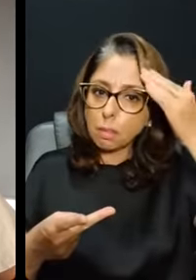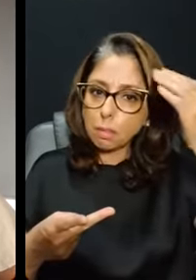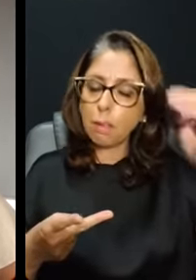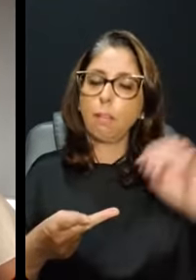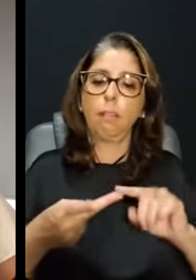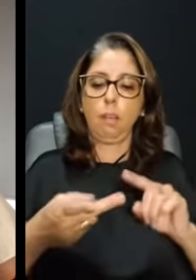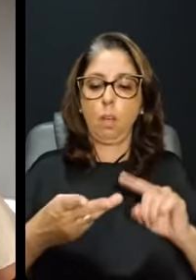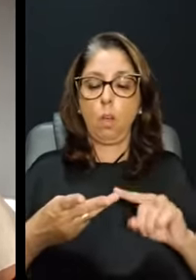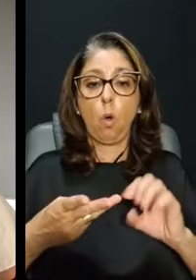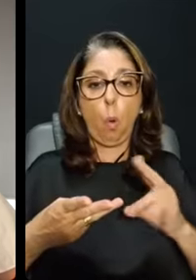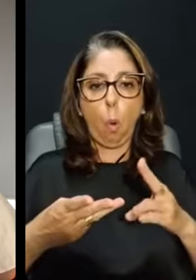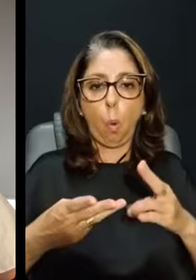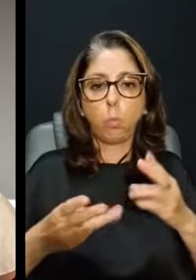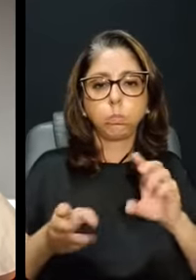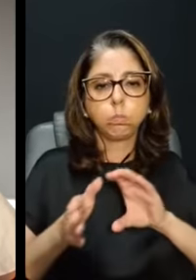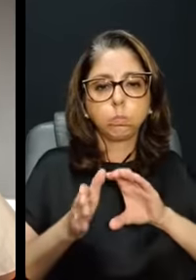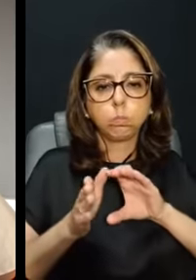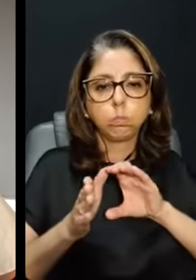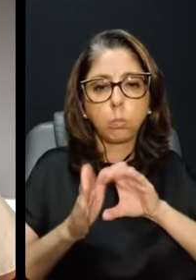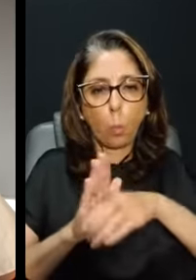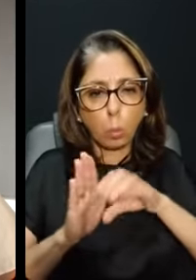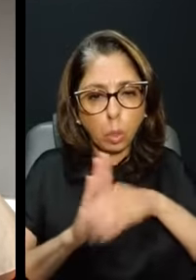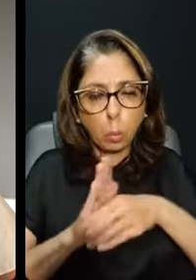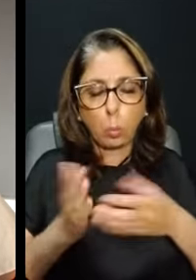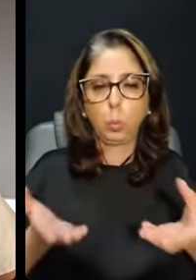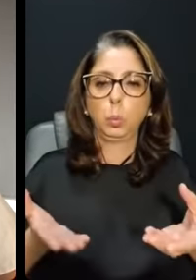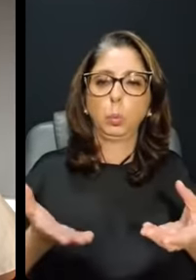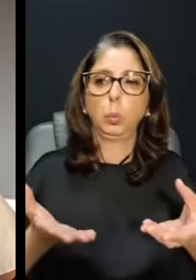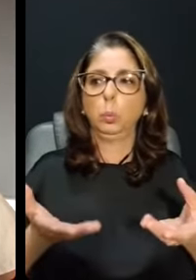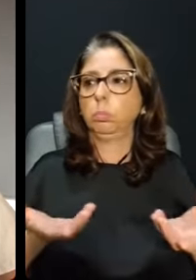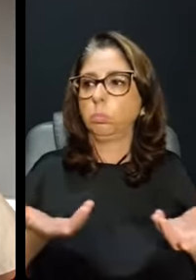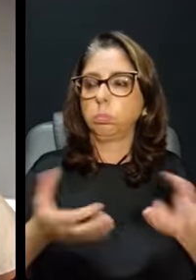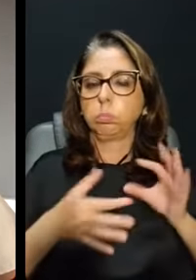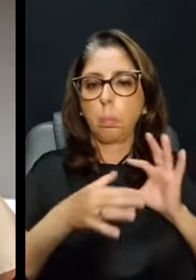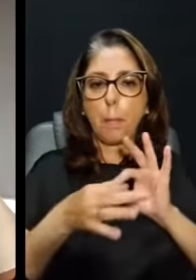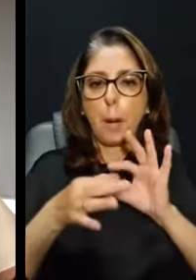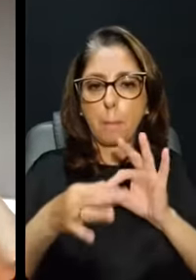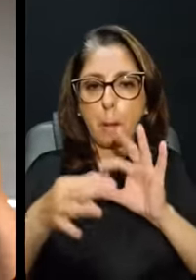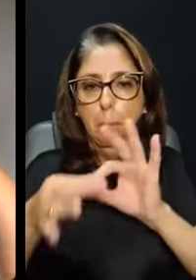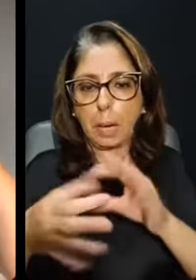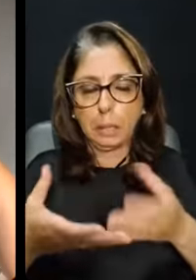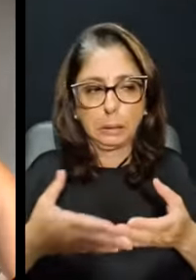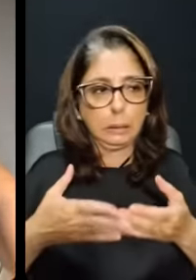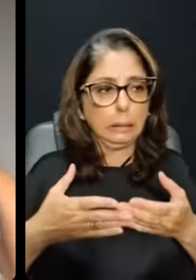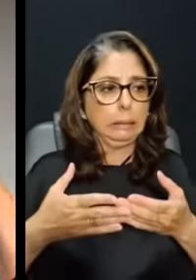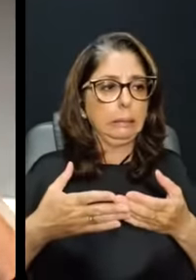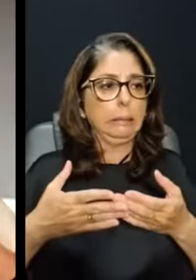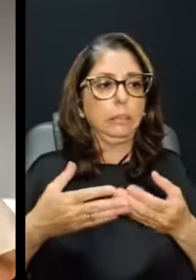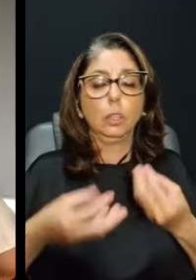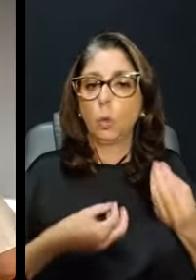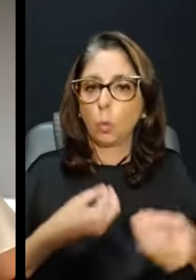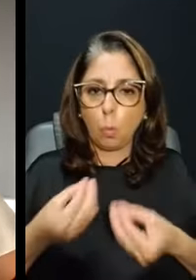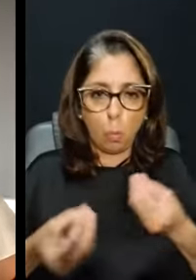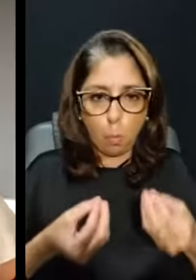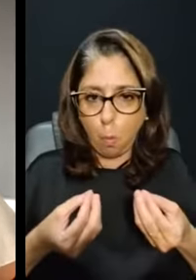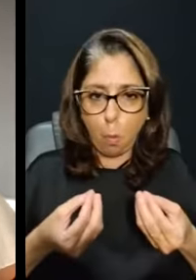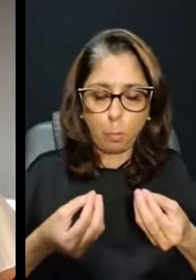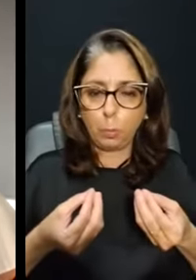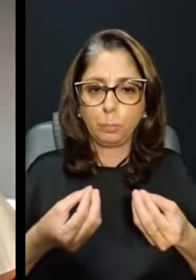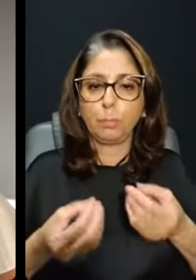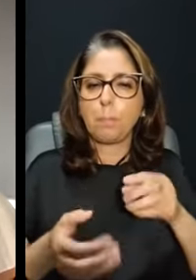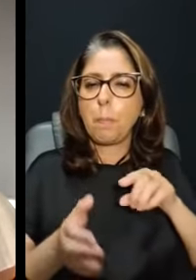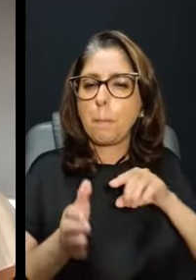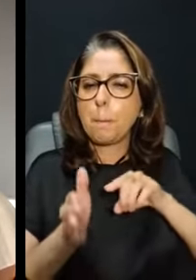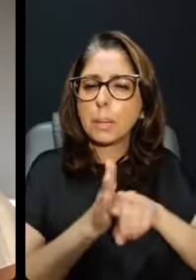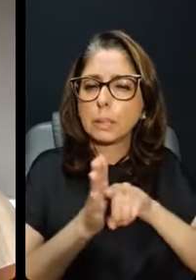espaço, não ter barreiras físicas, e aí não falando só sobre pessoa em cadeira de rodas, mas pessoas amputadas, pessoas com